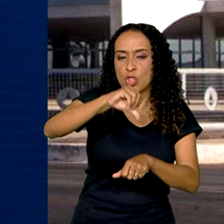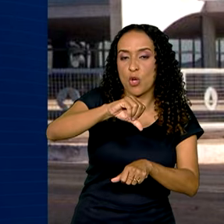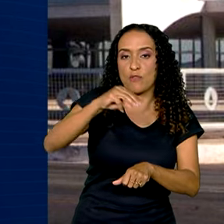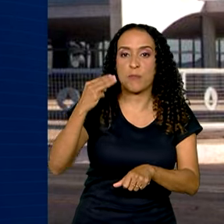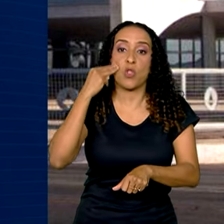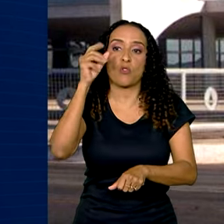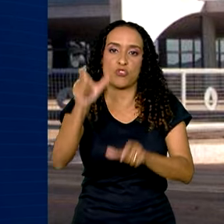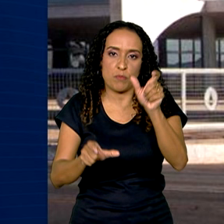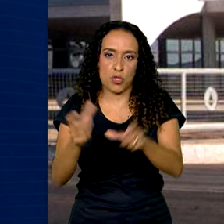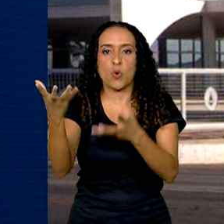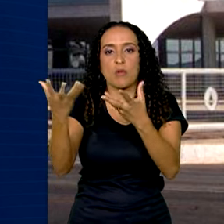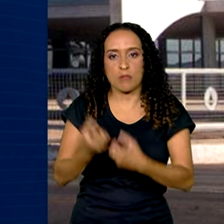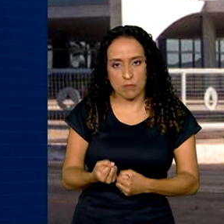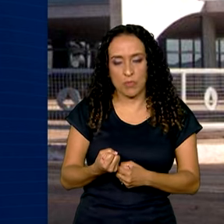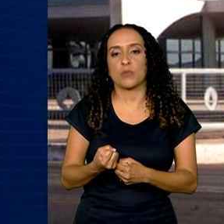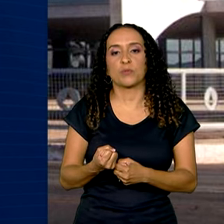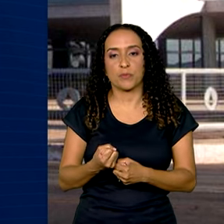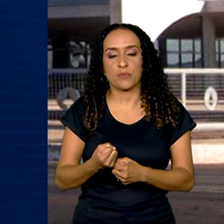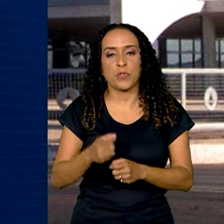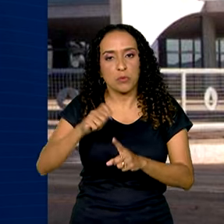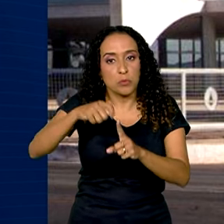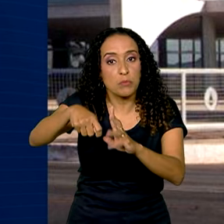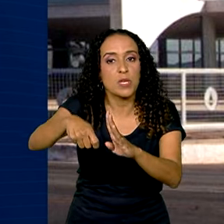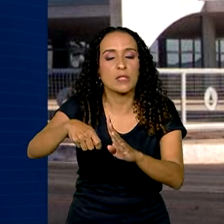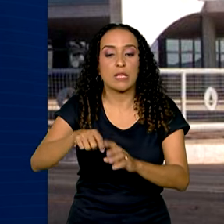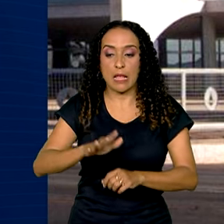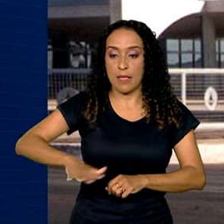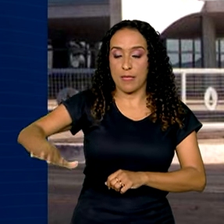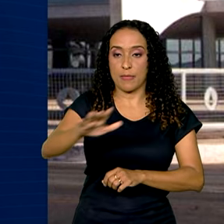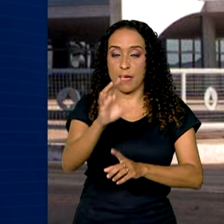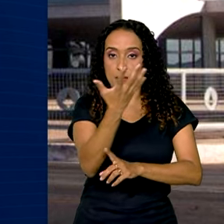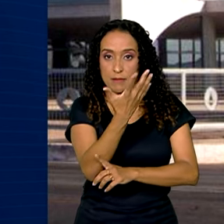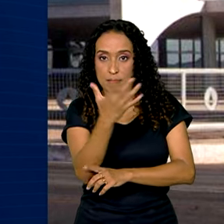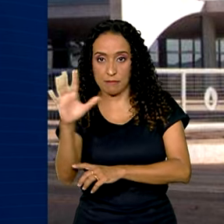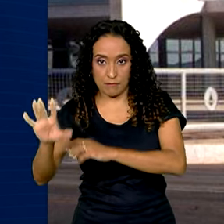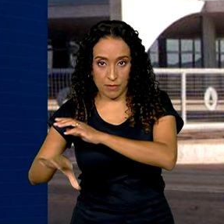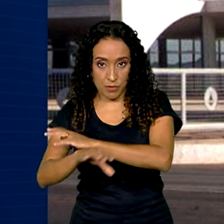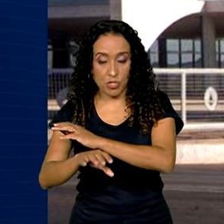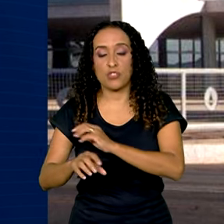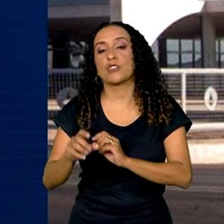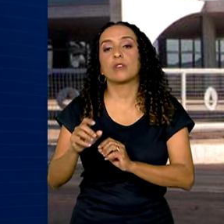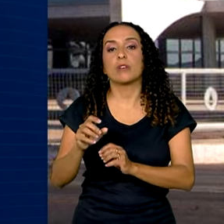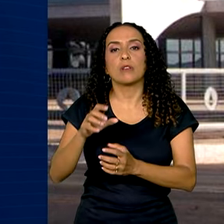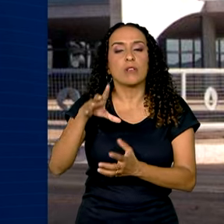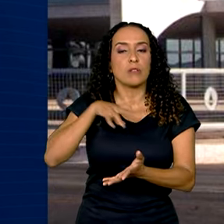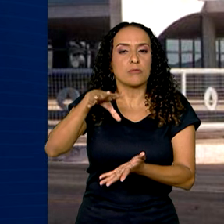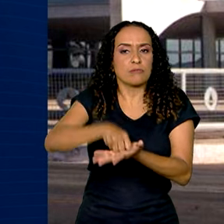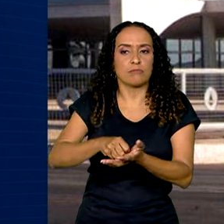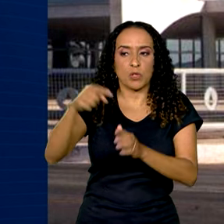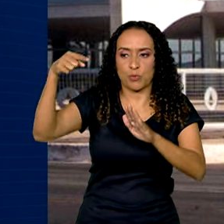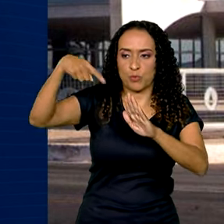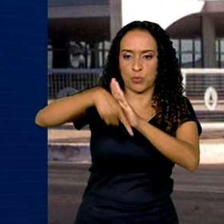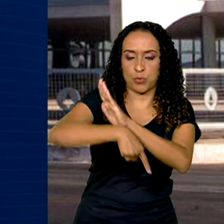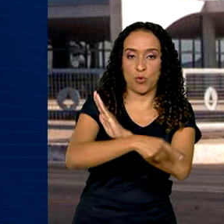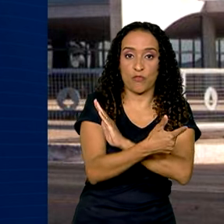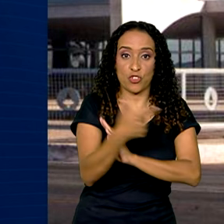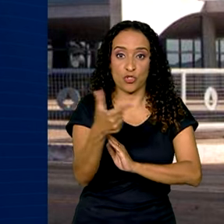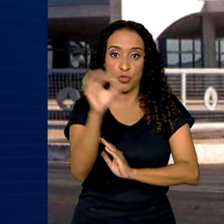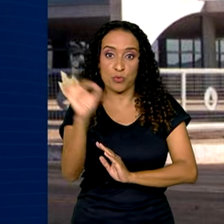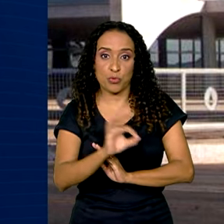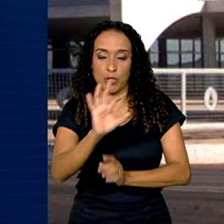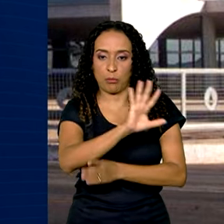de pessoas beneficiadas por mês. Na área de meio ambiente, o Brasil registrou queda de 22%